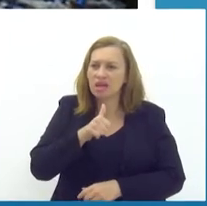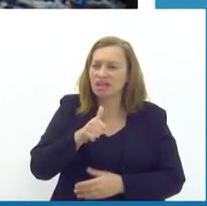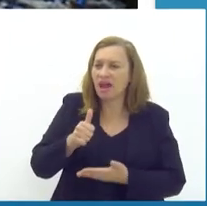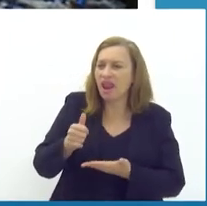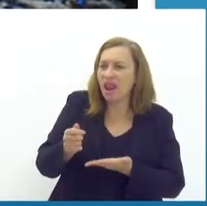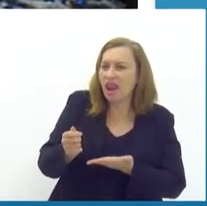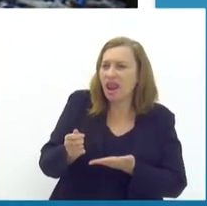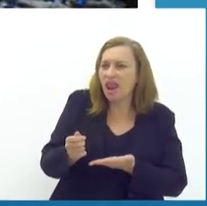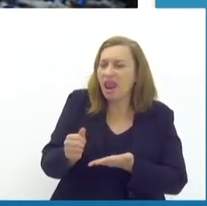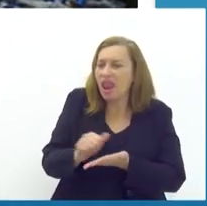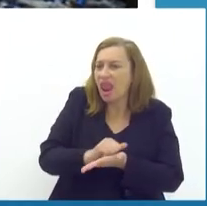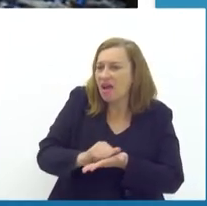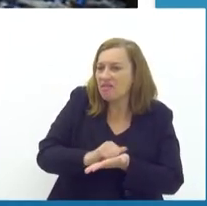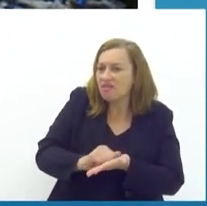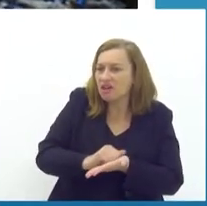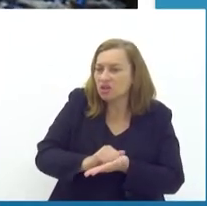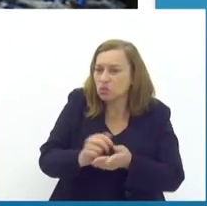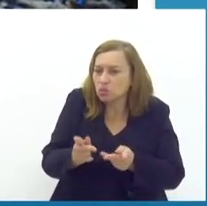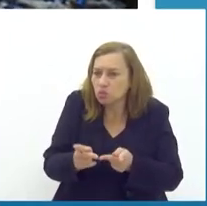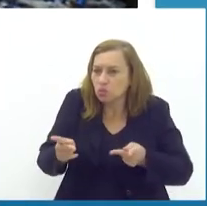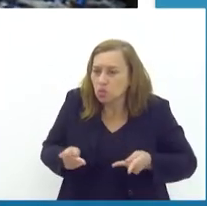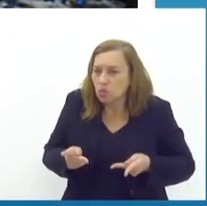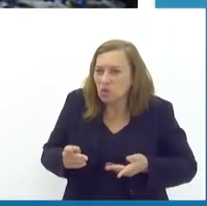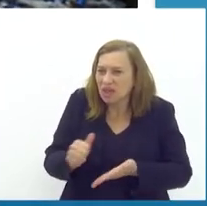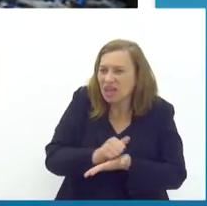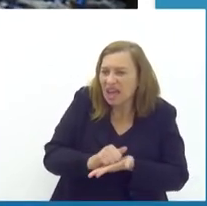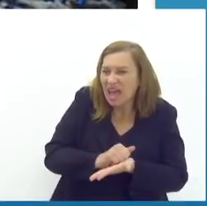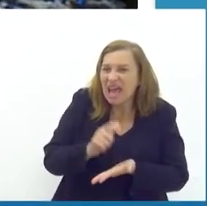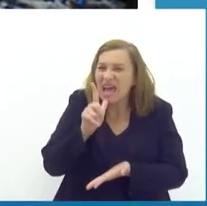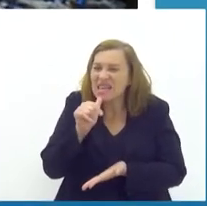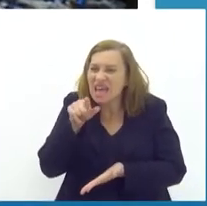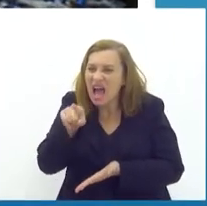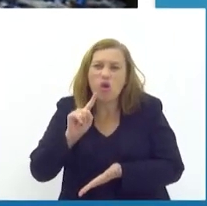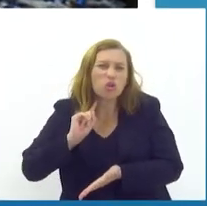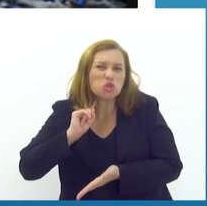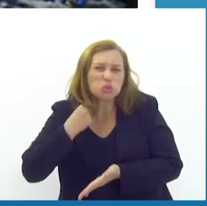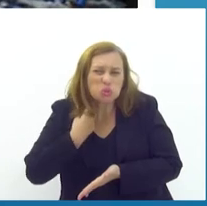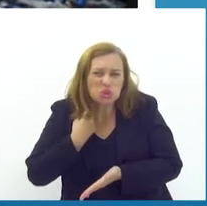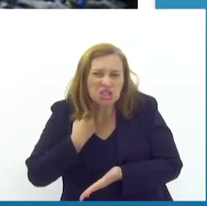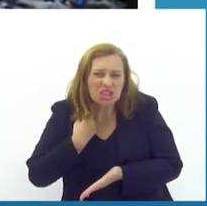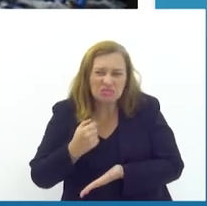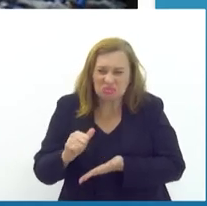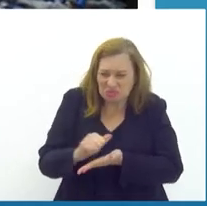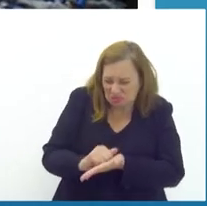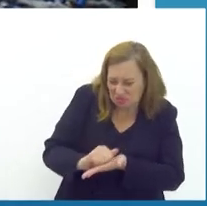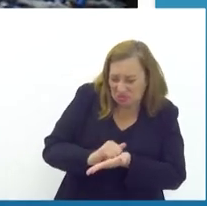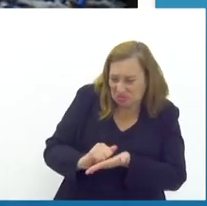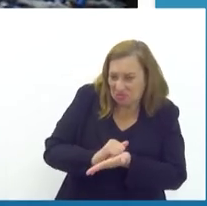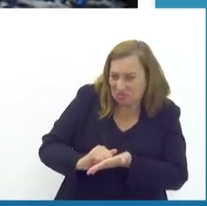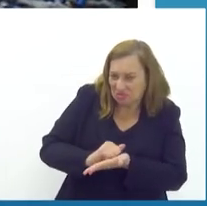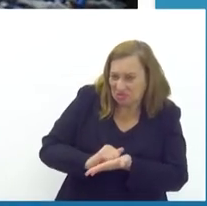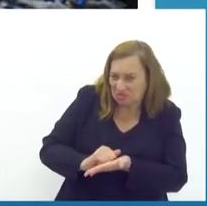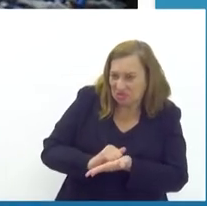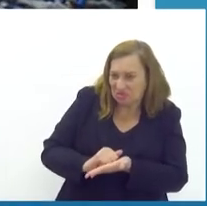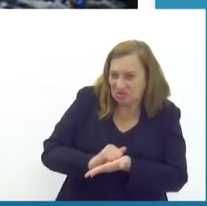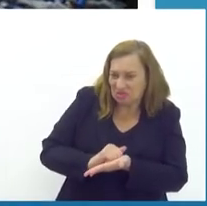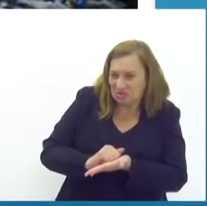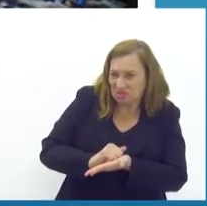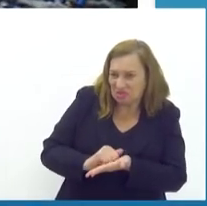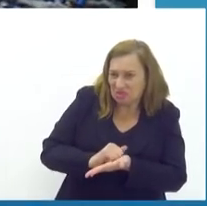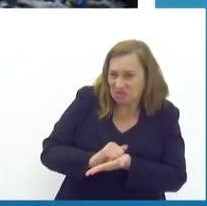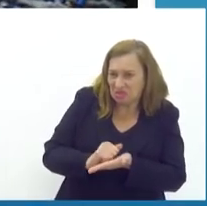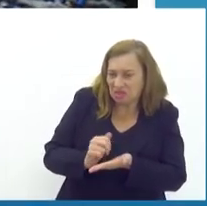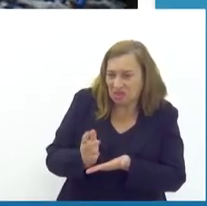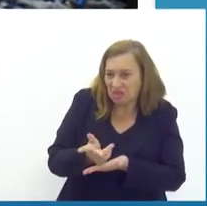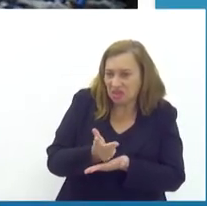domésticos é dessa água limpa para não dizer o contrário que ela vai ter o recipiente que